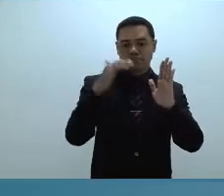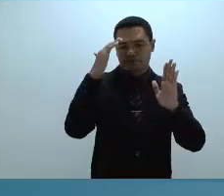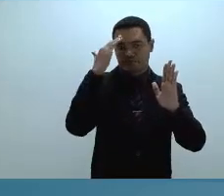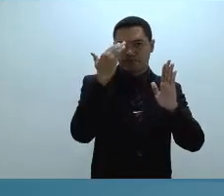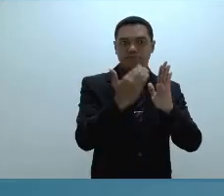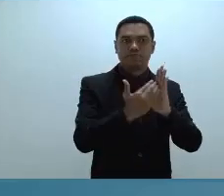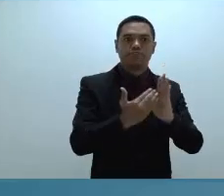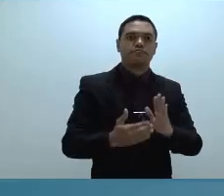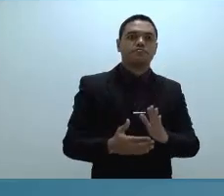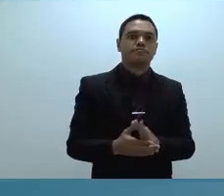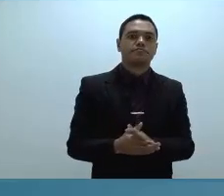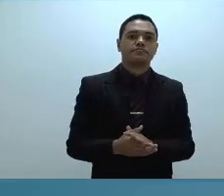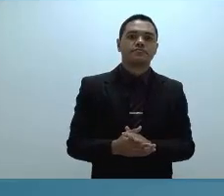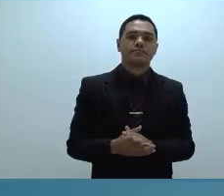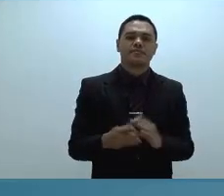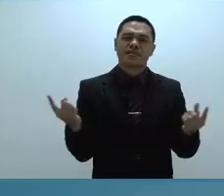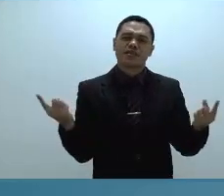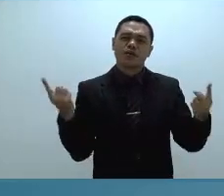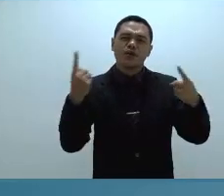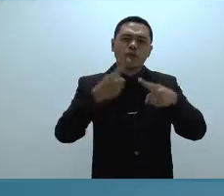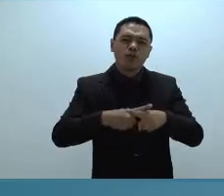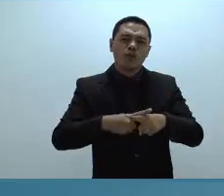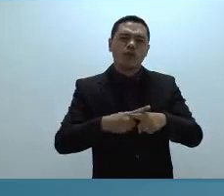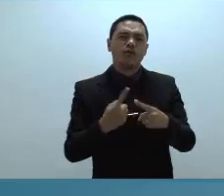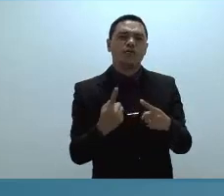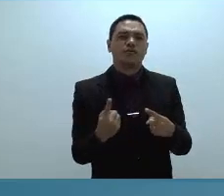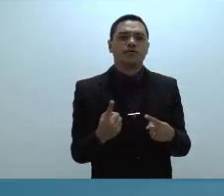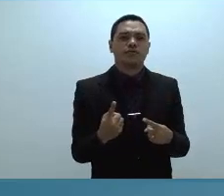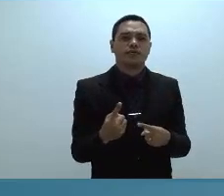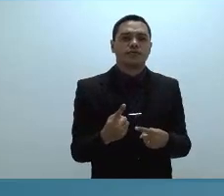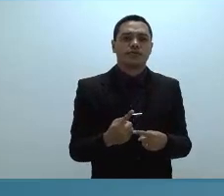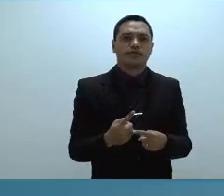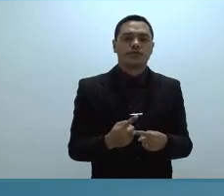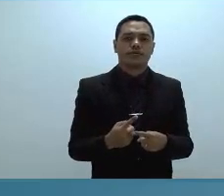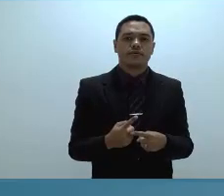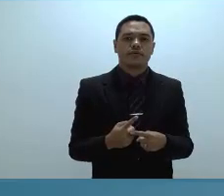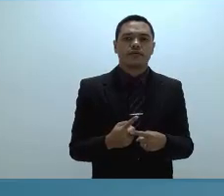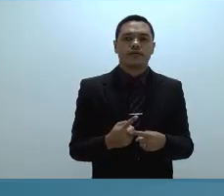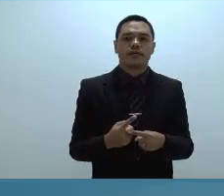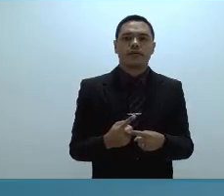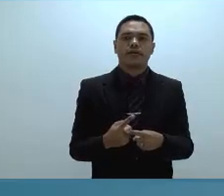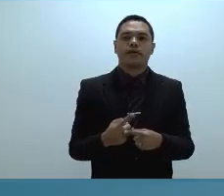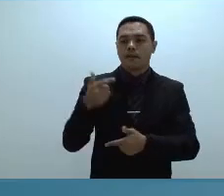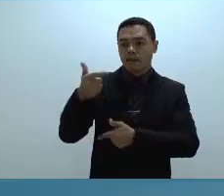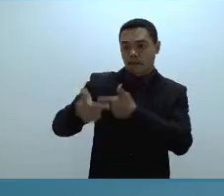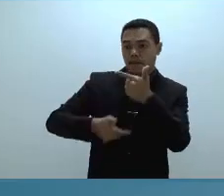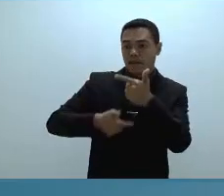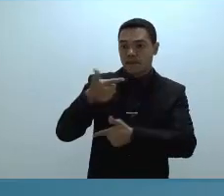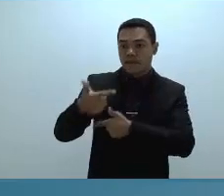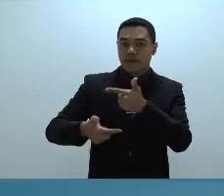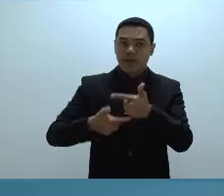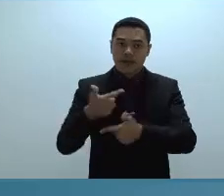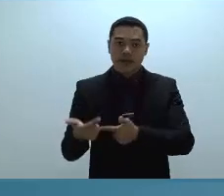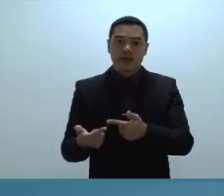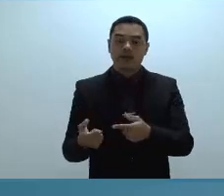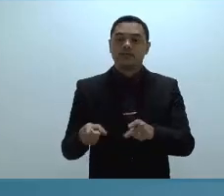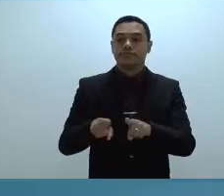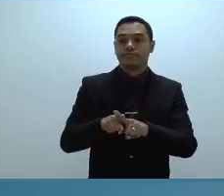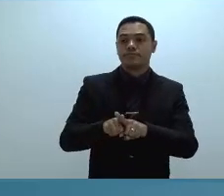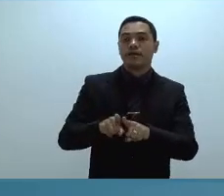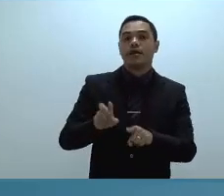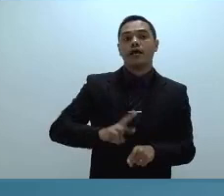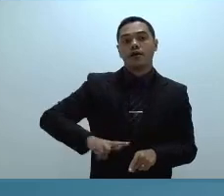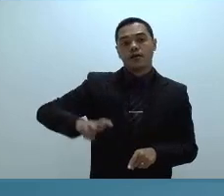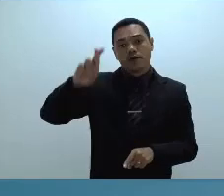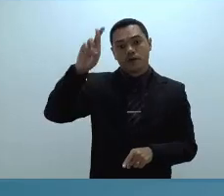Se a controvérsia gira em torno da inadequação da prestação de serviço público concedido e da responsabilidade civil,